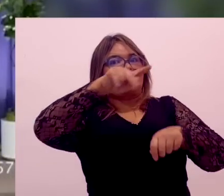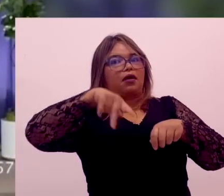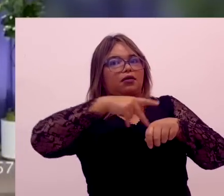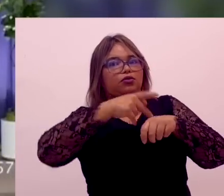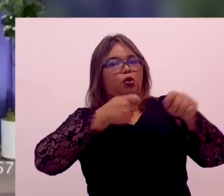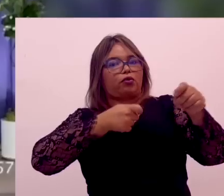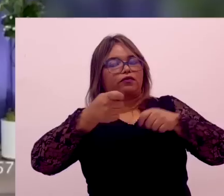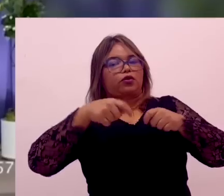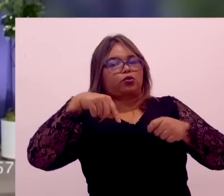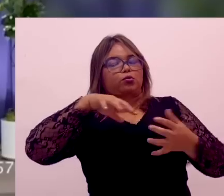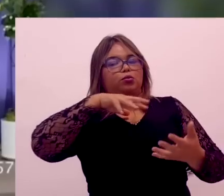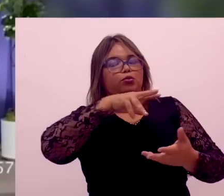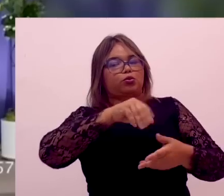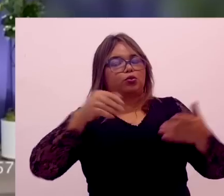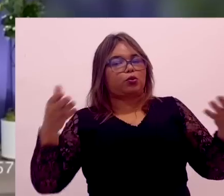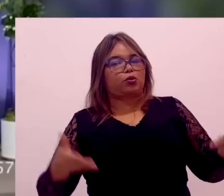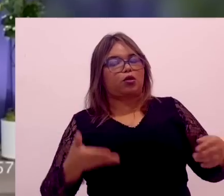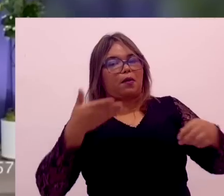anterior, nada mudou.